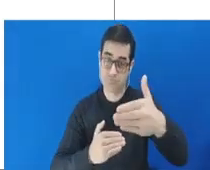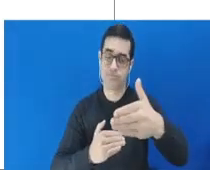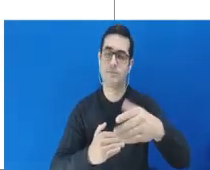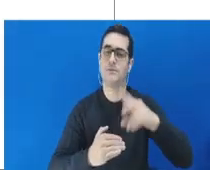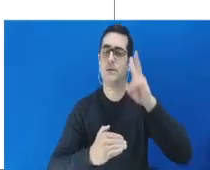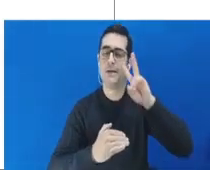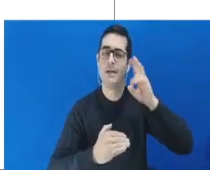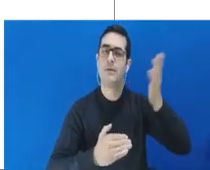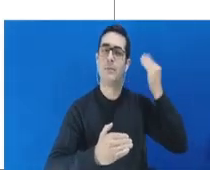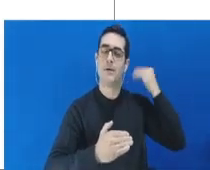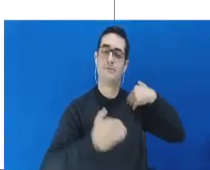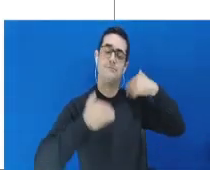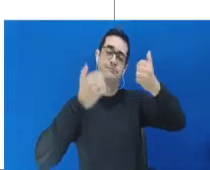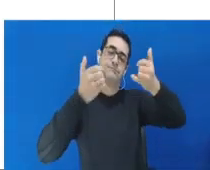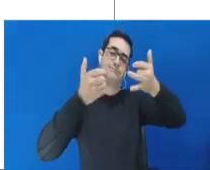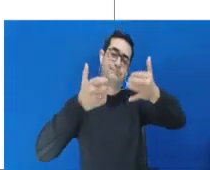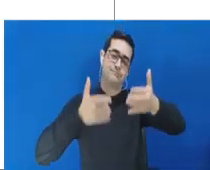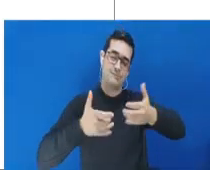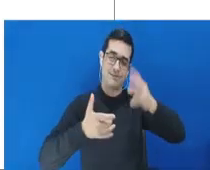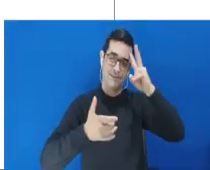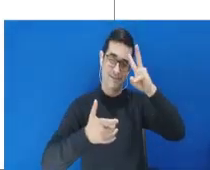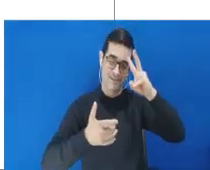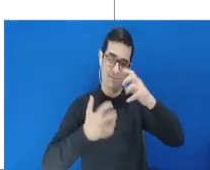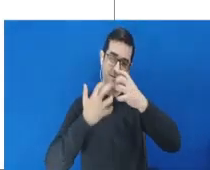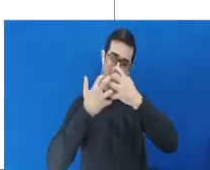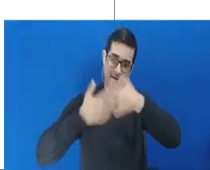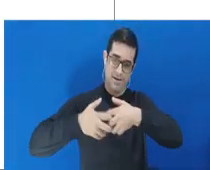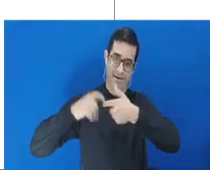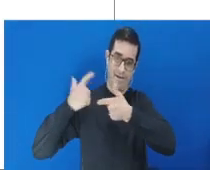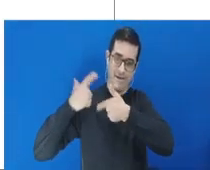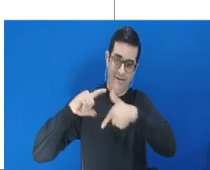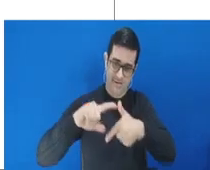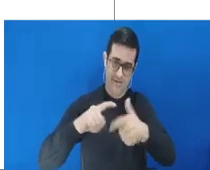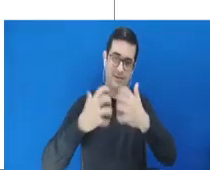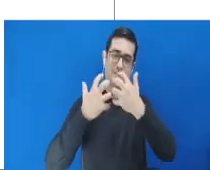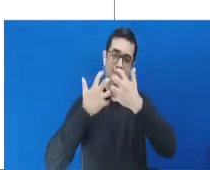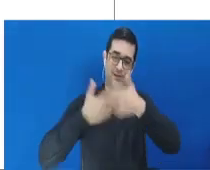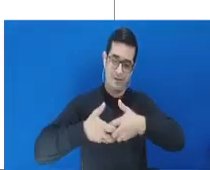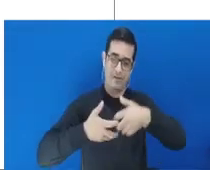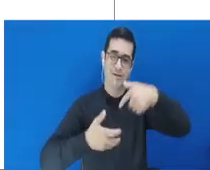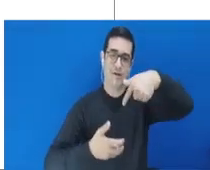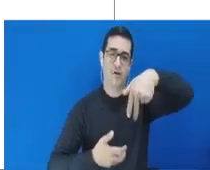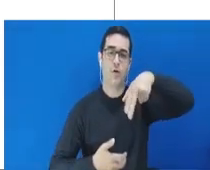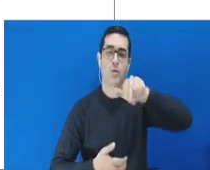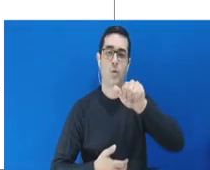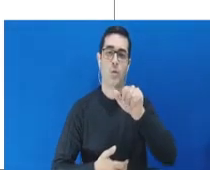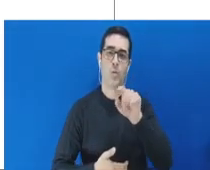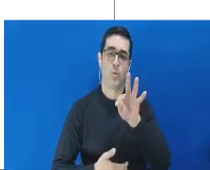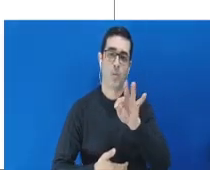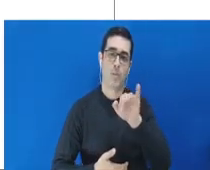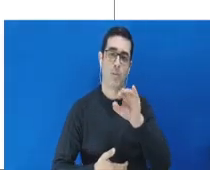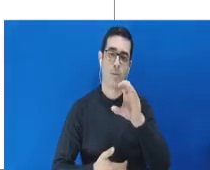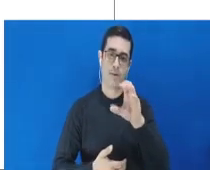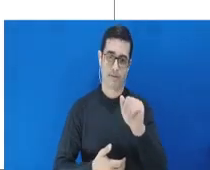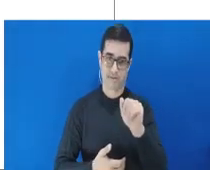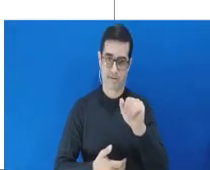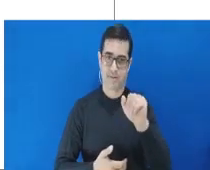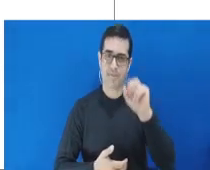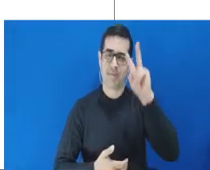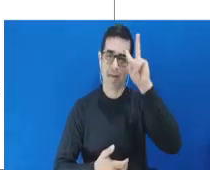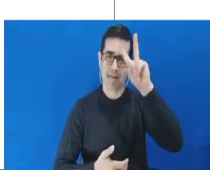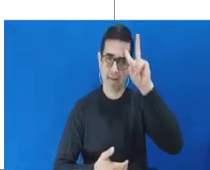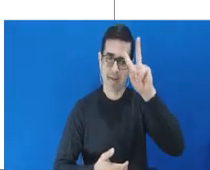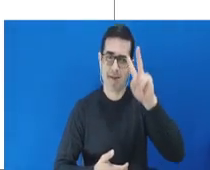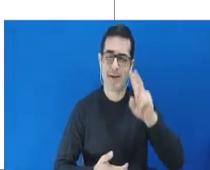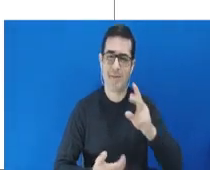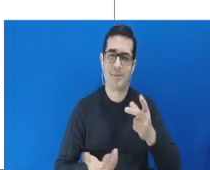os conceitos da mecânica clássica e mecânica quântica. O que acontece? Até então nós pagamos no modelo de Bohr